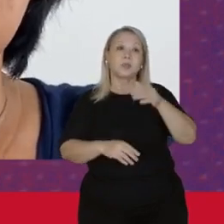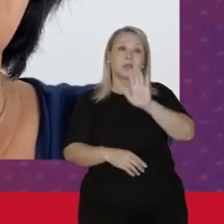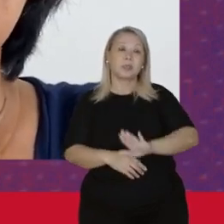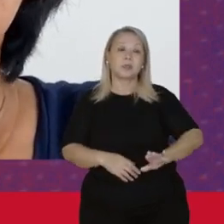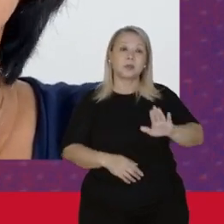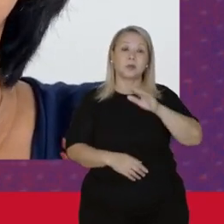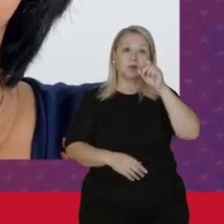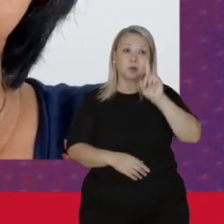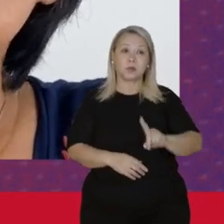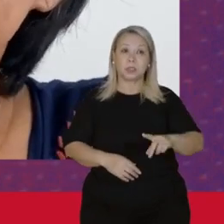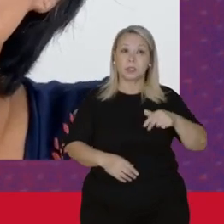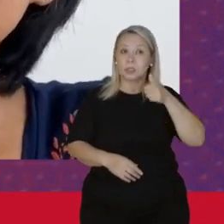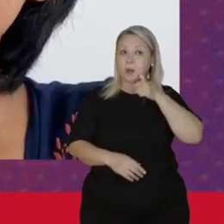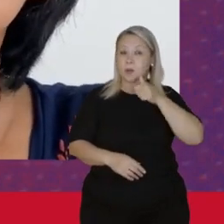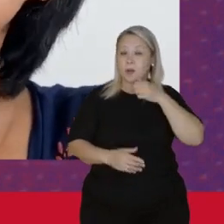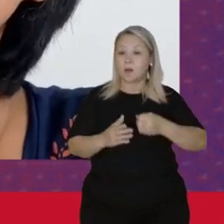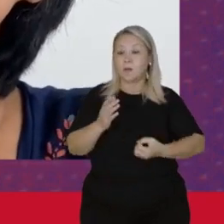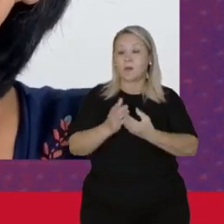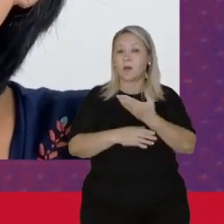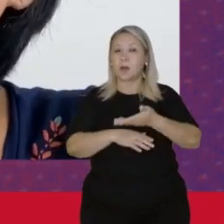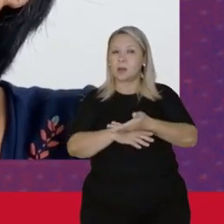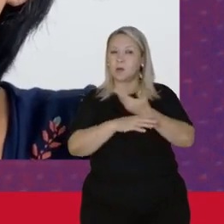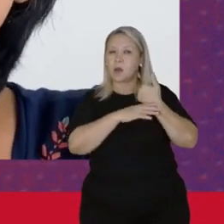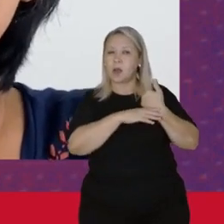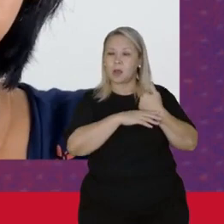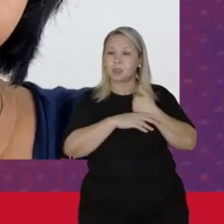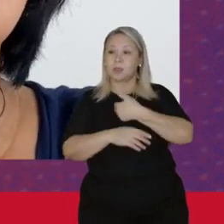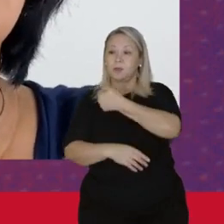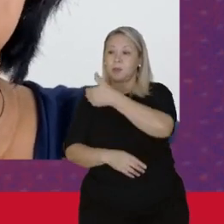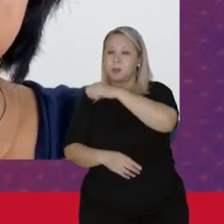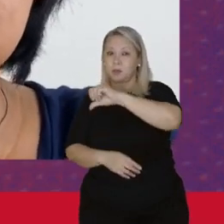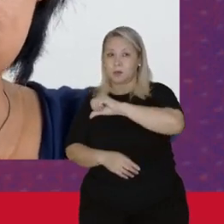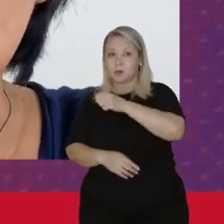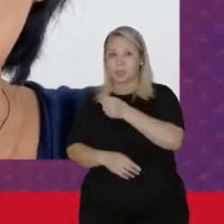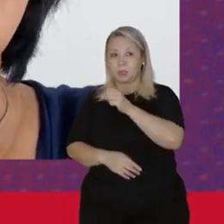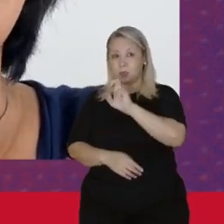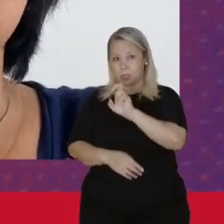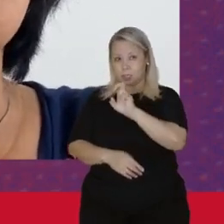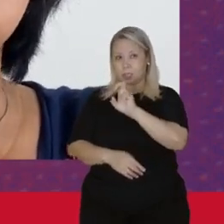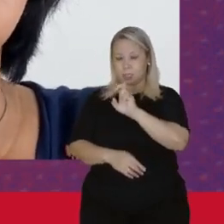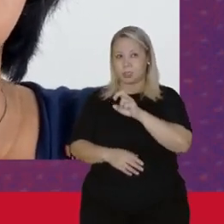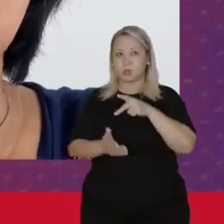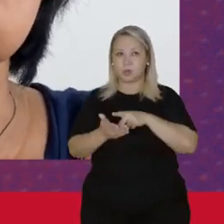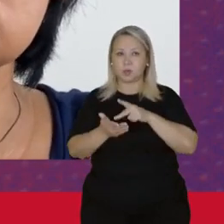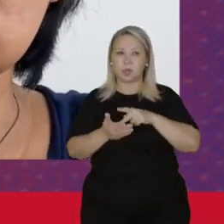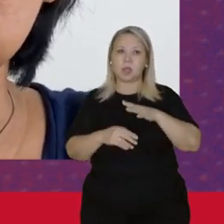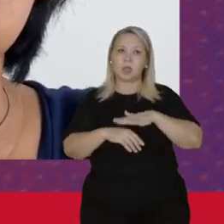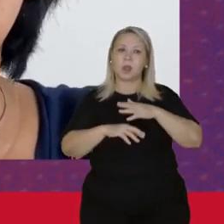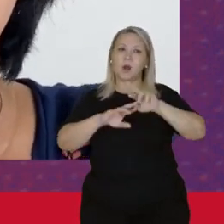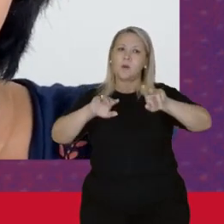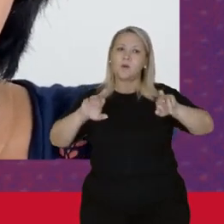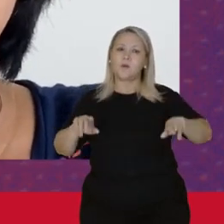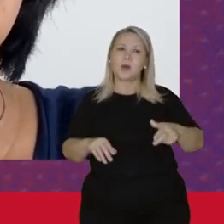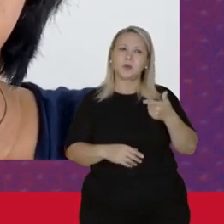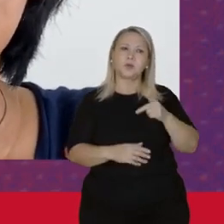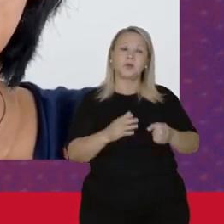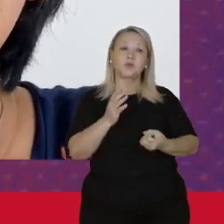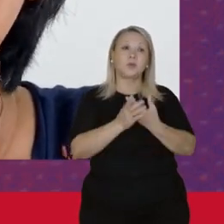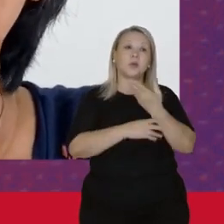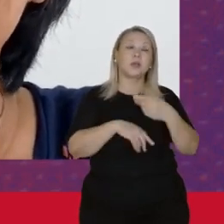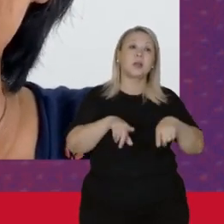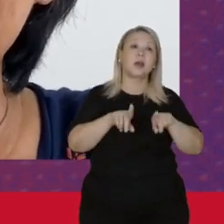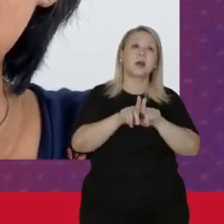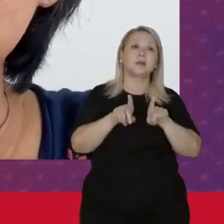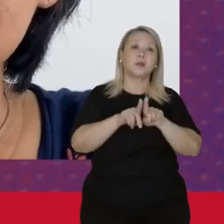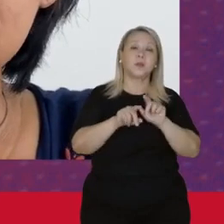da Mulher, que foi criado no período anterior, foi criado em 1985, mas vários outros foram criados